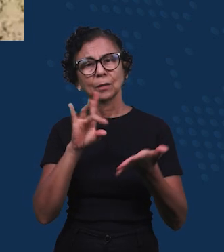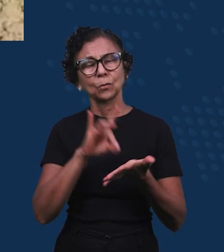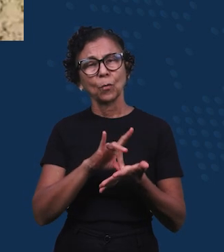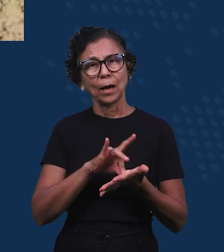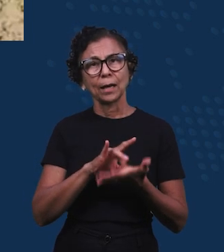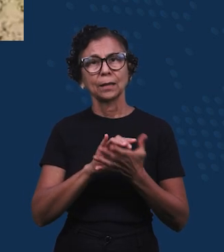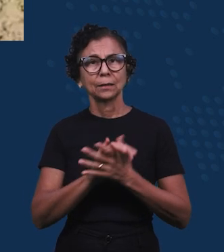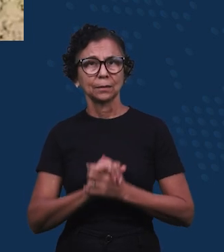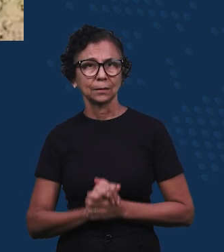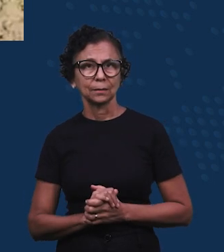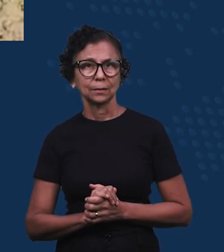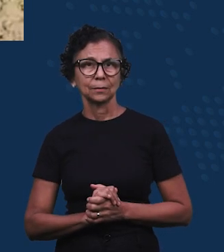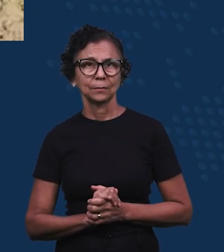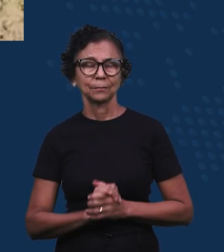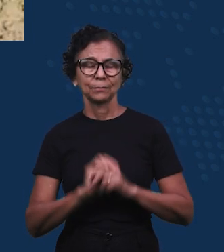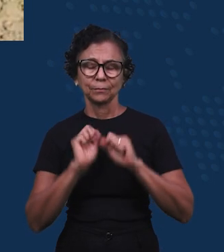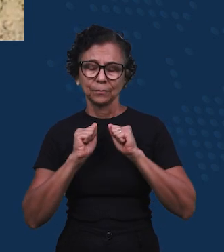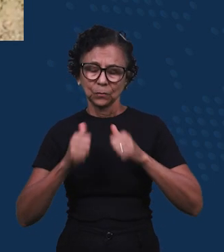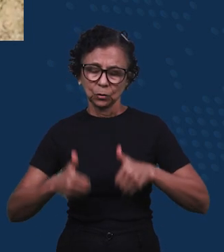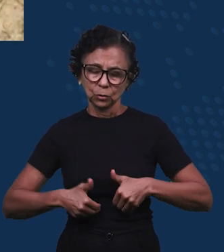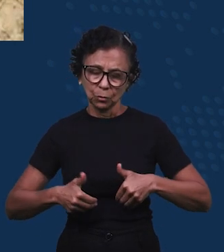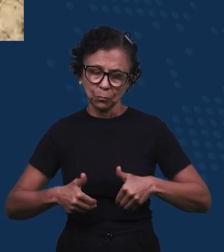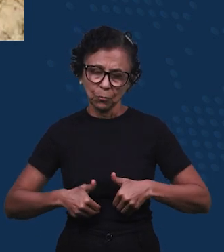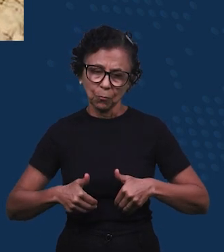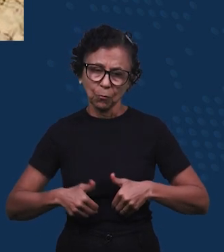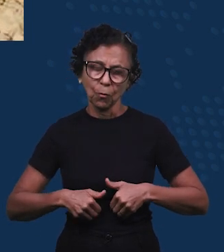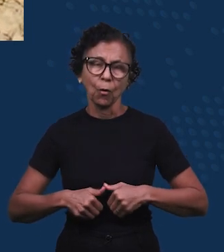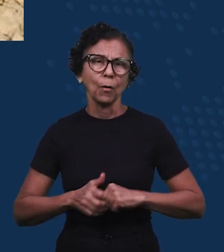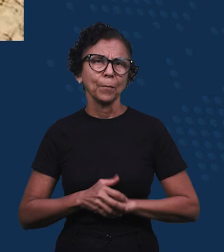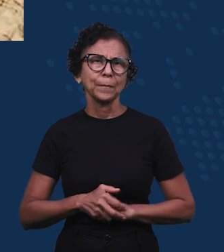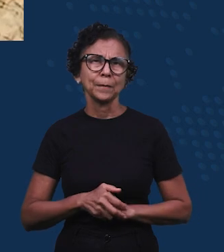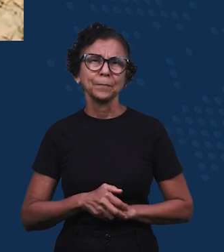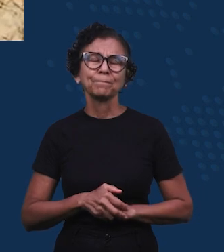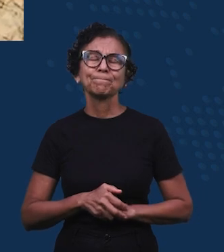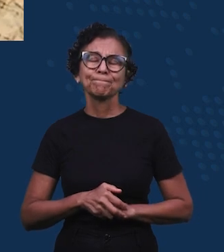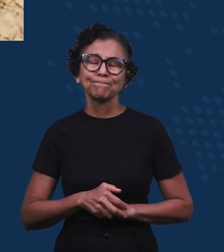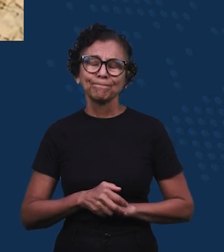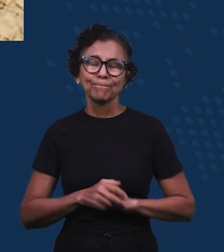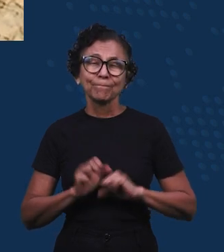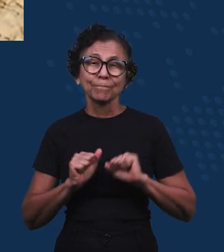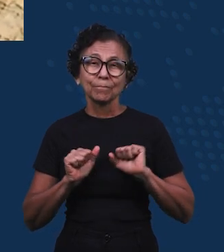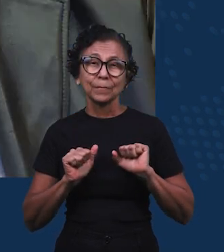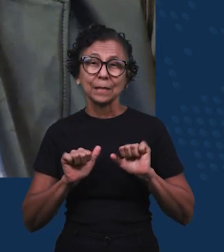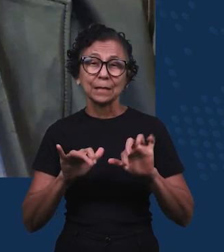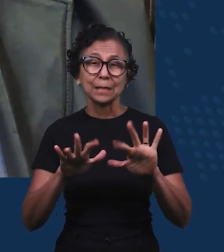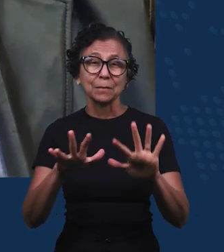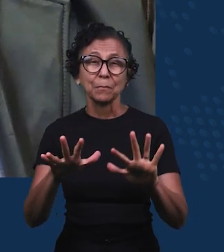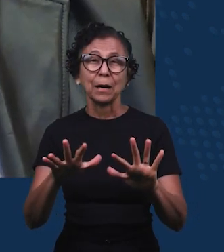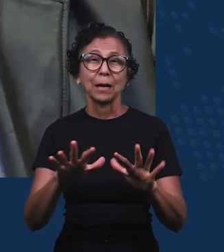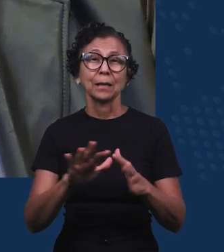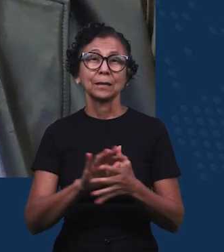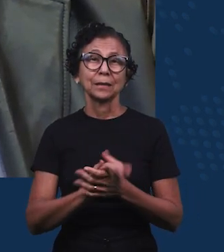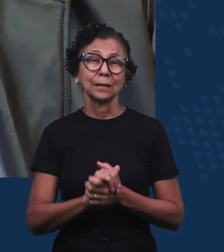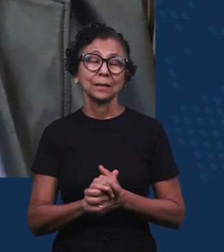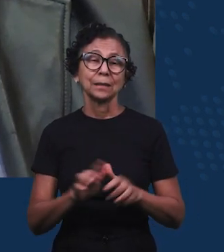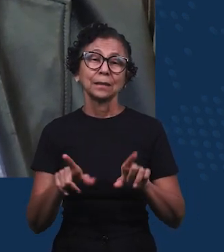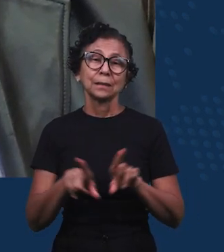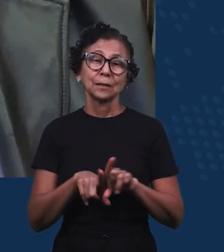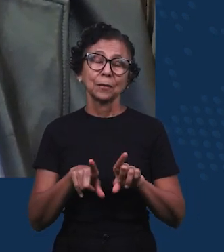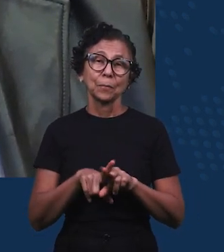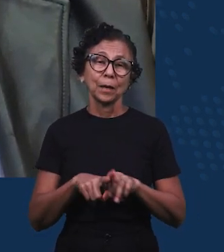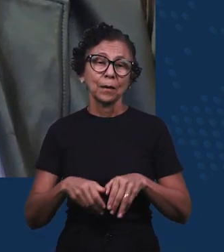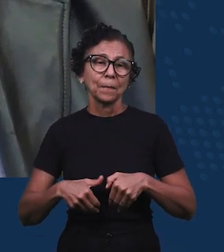de fome epidêmica e de fome endêmica, aquela que é fome absoluta e aquela fome que é oculta, que